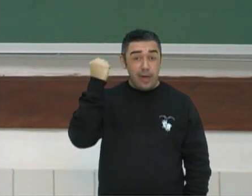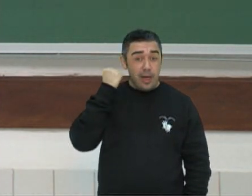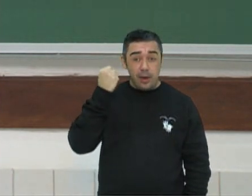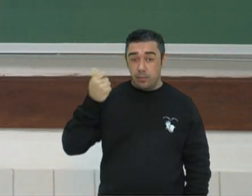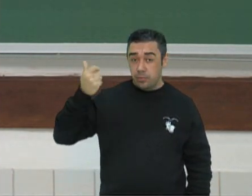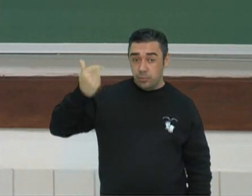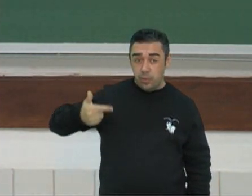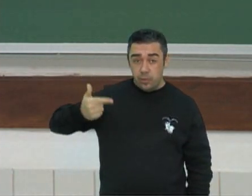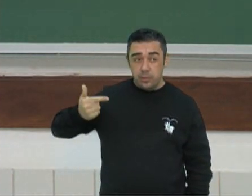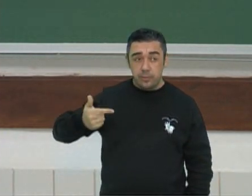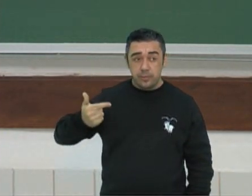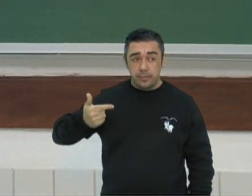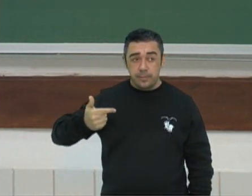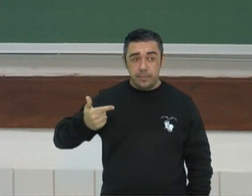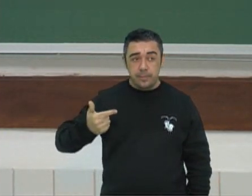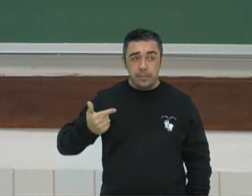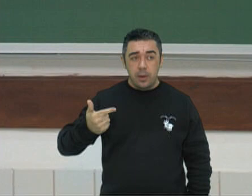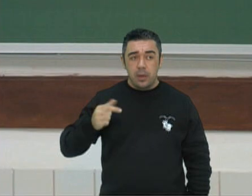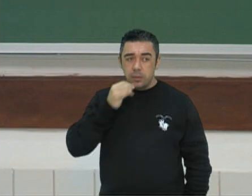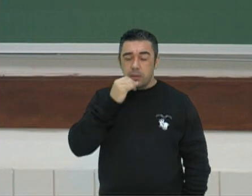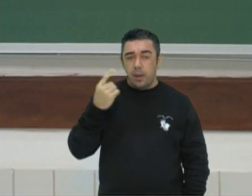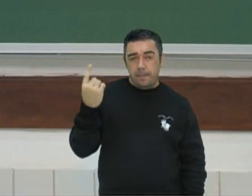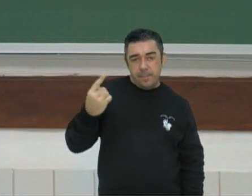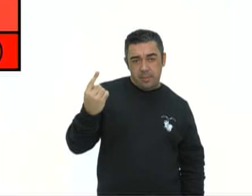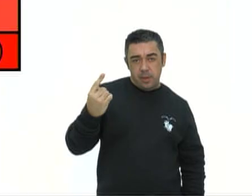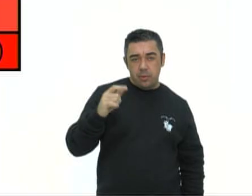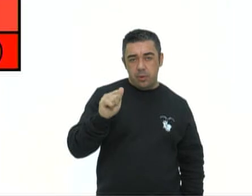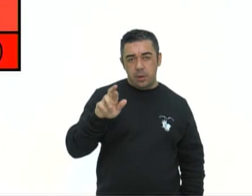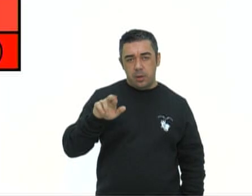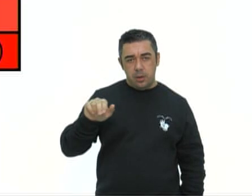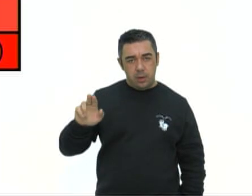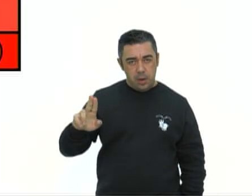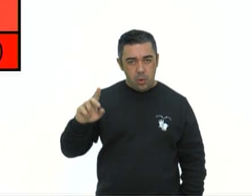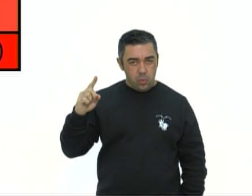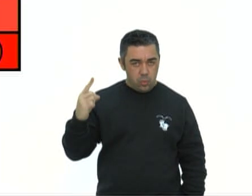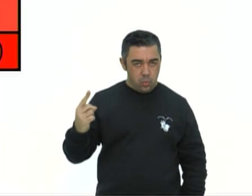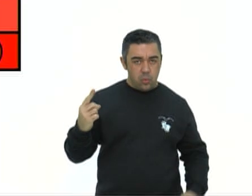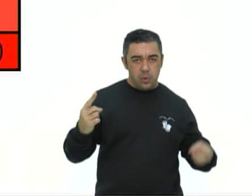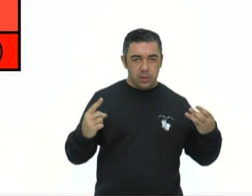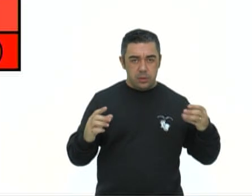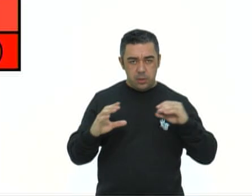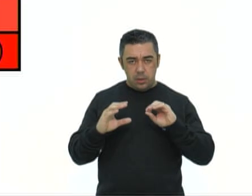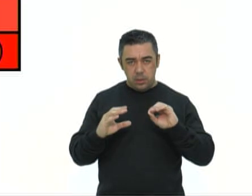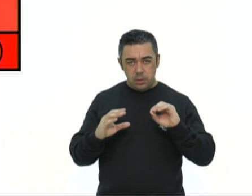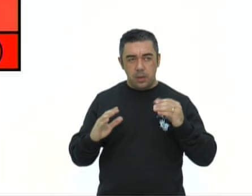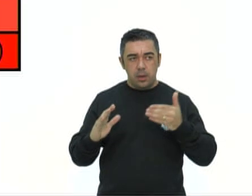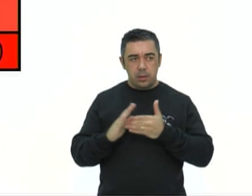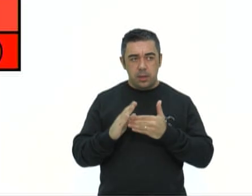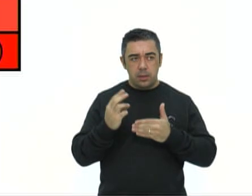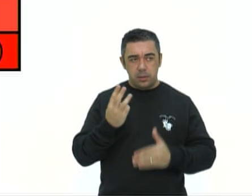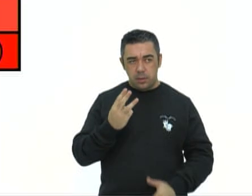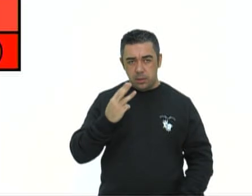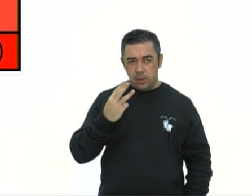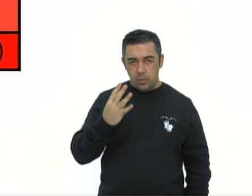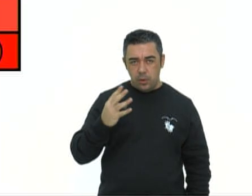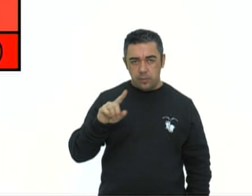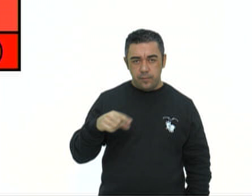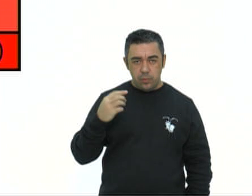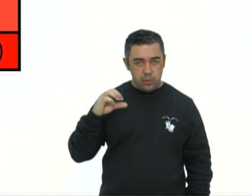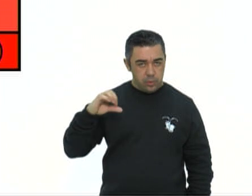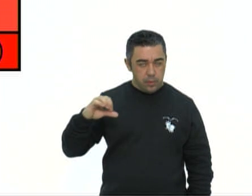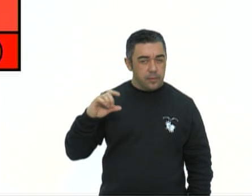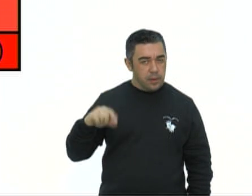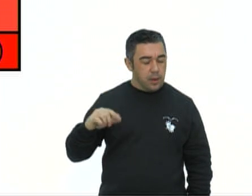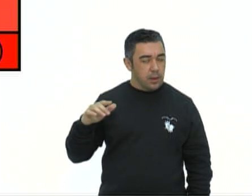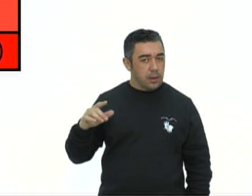2. A obesidade que está ali no padrão que a gente viu de 30 a 34,9 é a grau 1, tá?